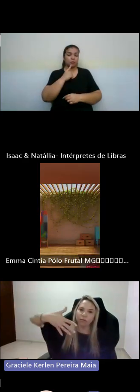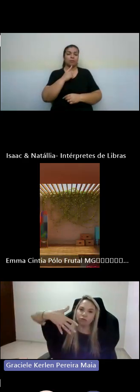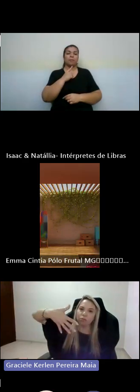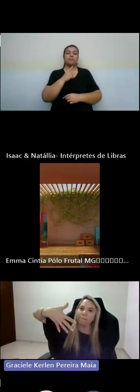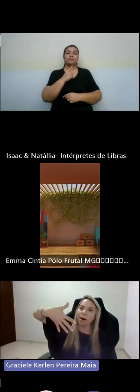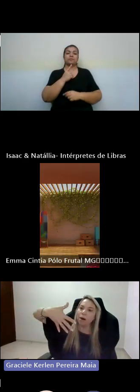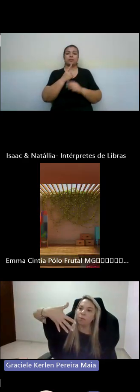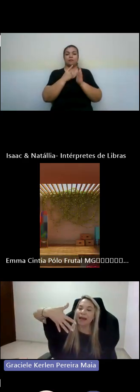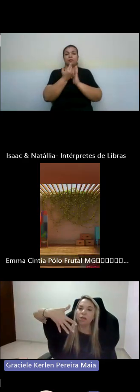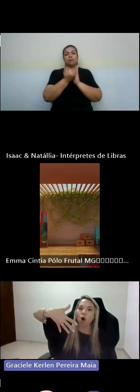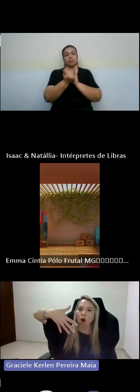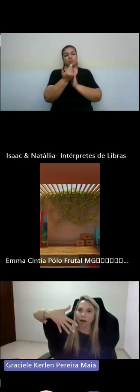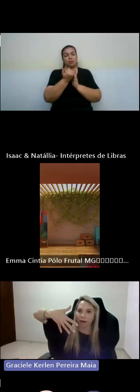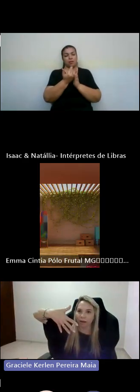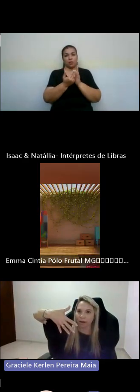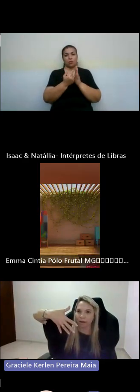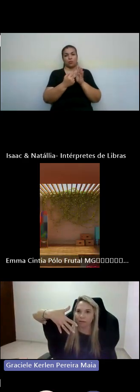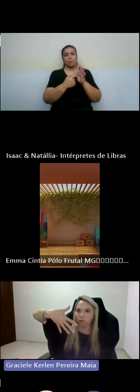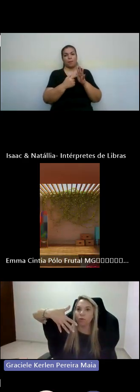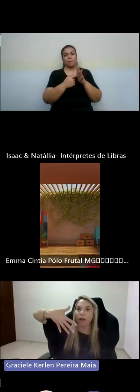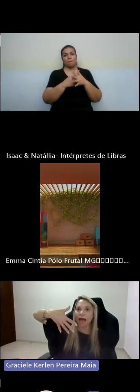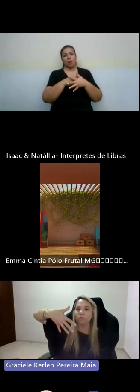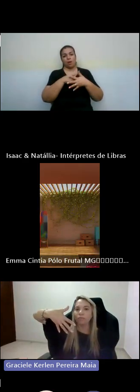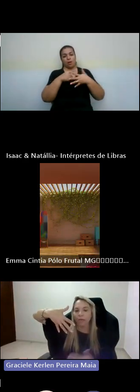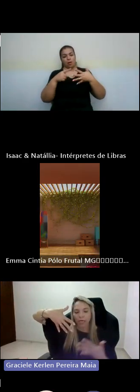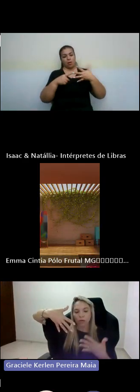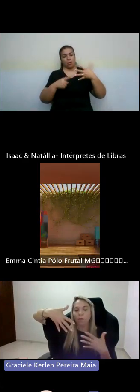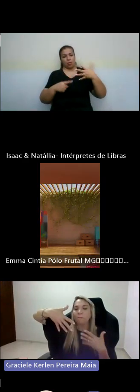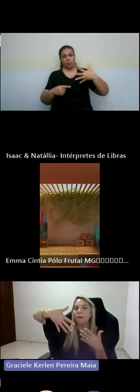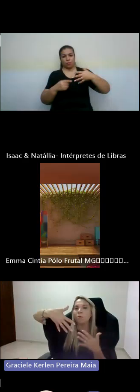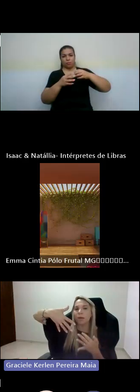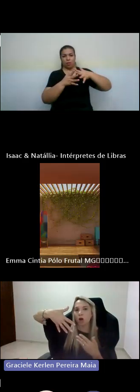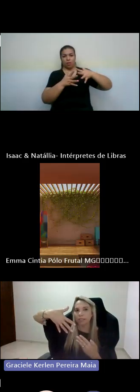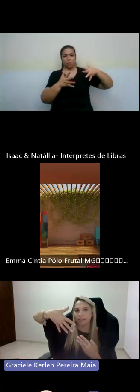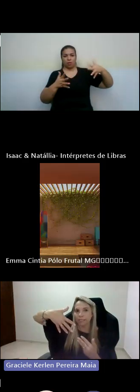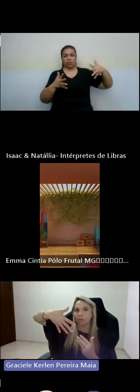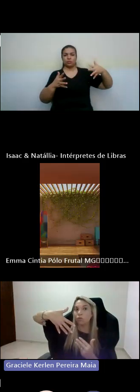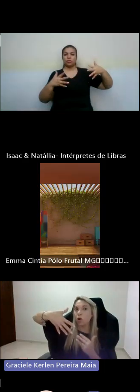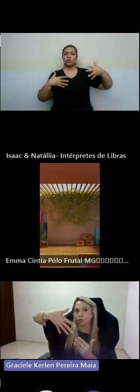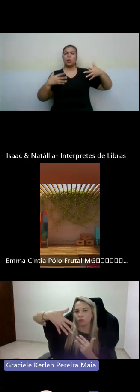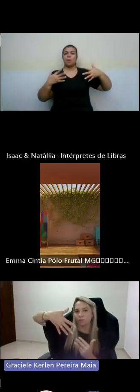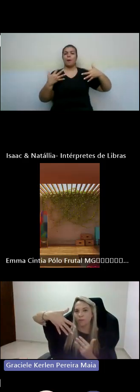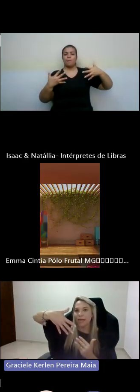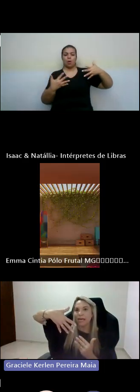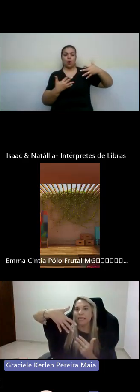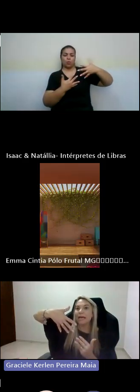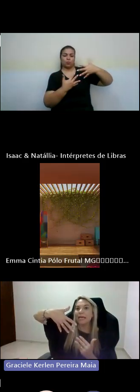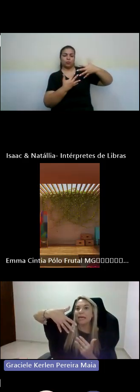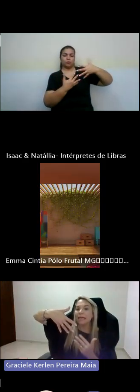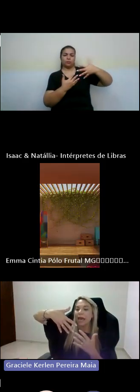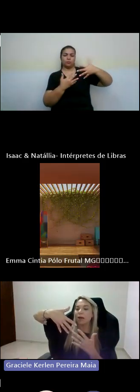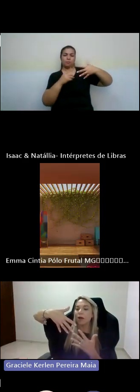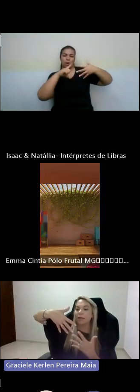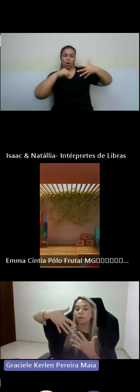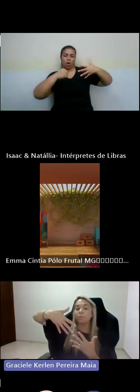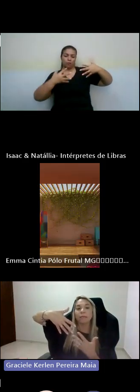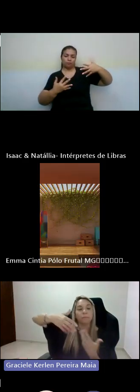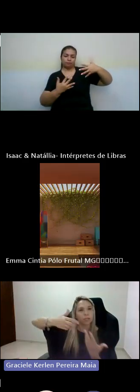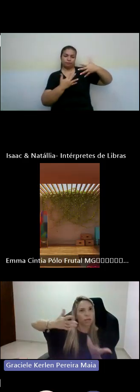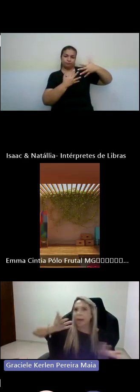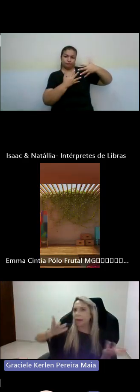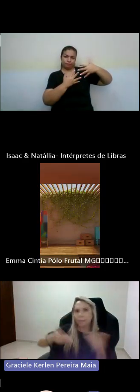o desenho de uma mão maior de um lado e uma mão menorzinha do outro. E aí